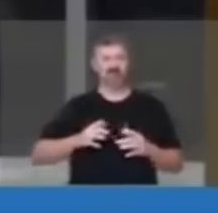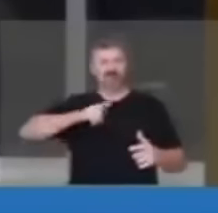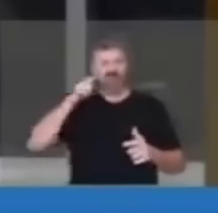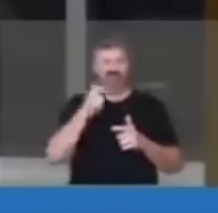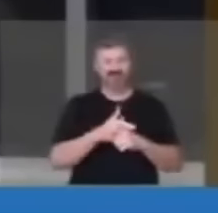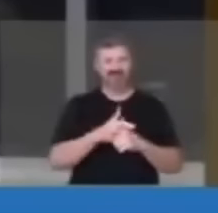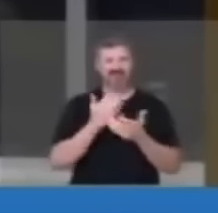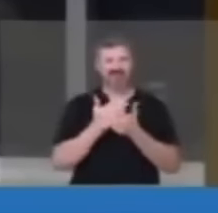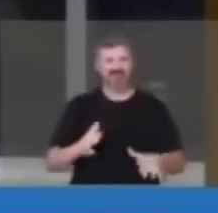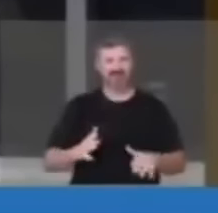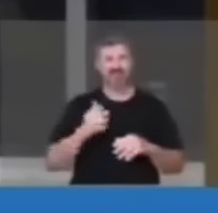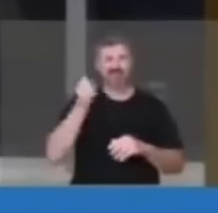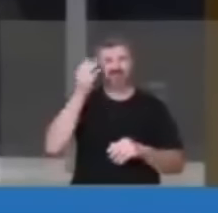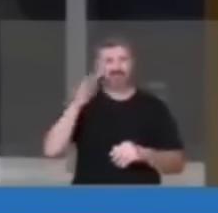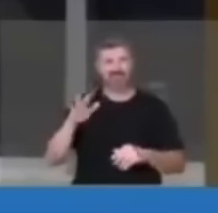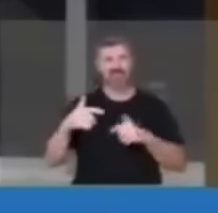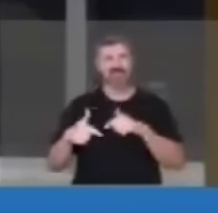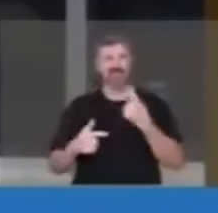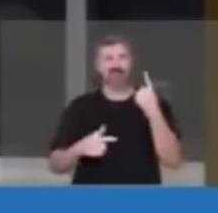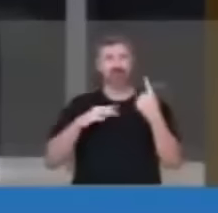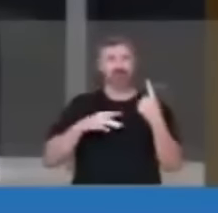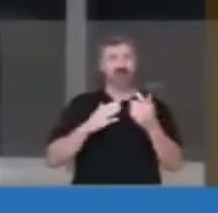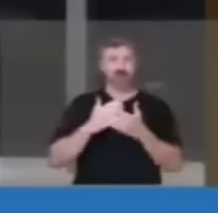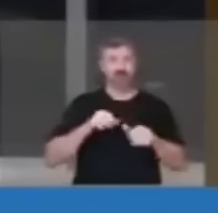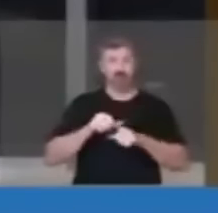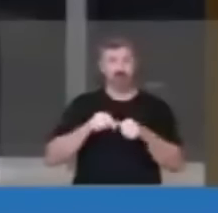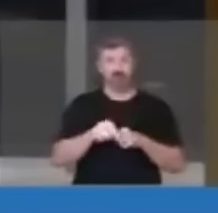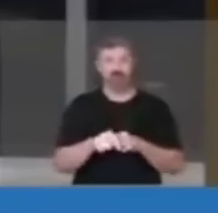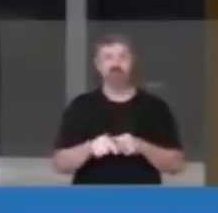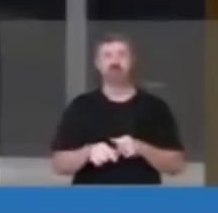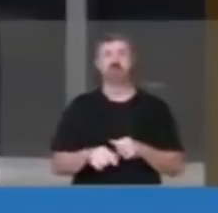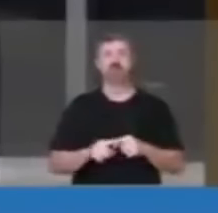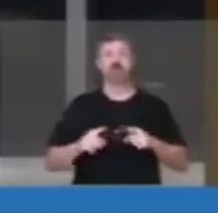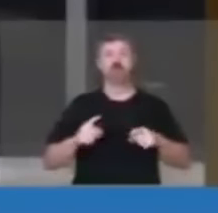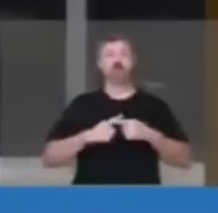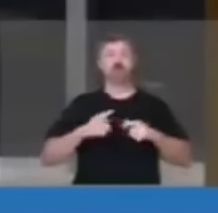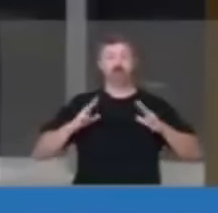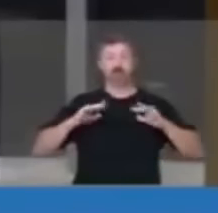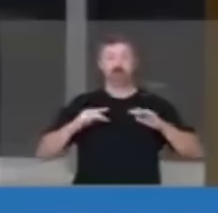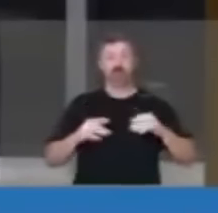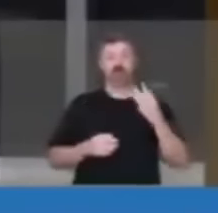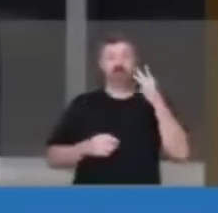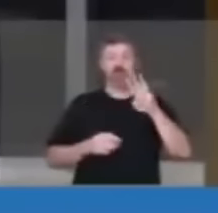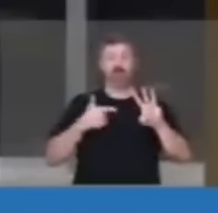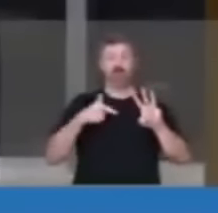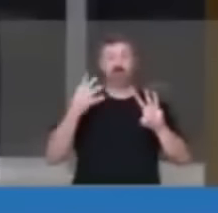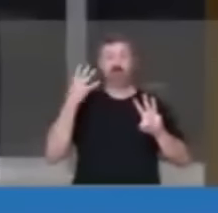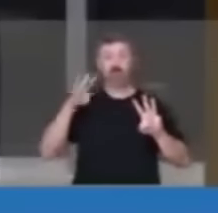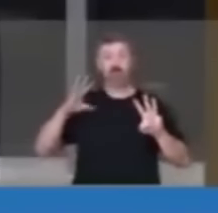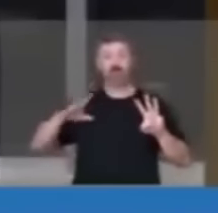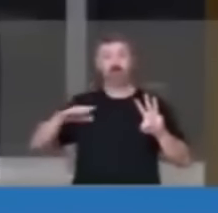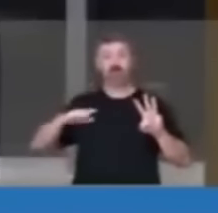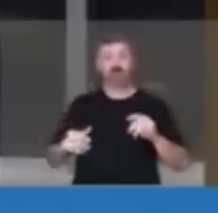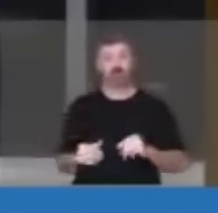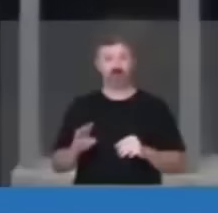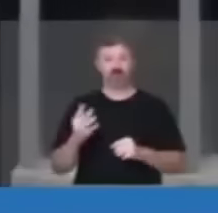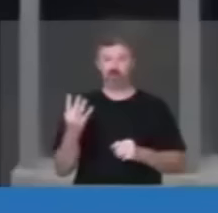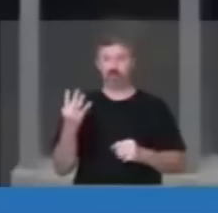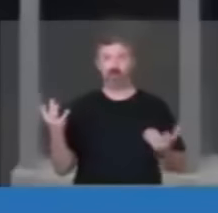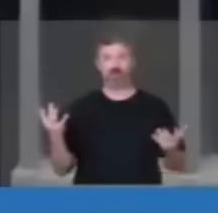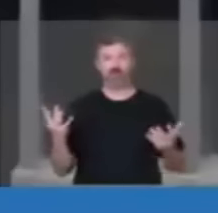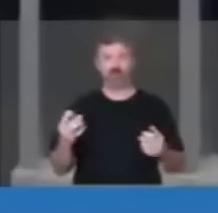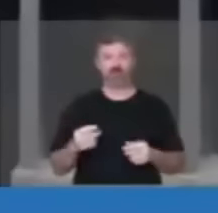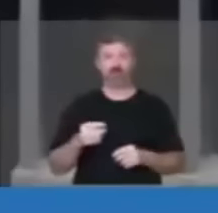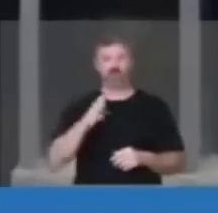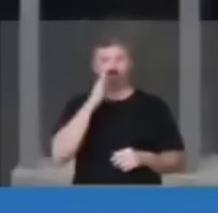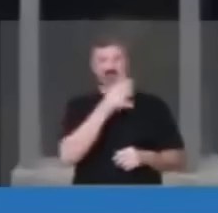atacar o fim da escala 6x1 quando se tem tranquilamente uma escala 3x4. É muito fácil apontar o dedo e dizer